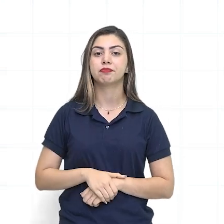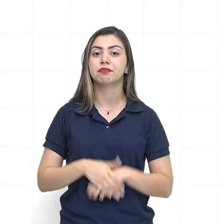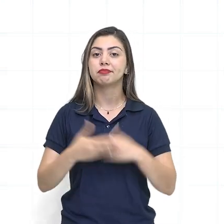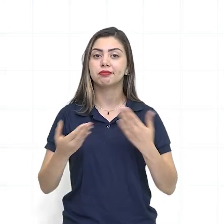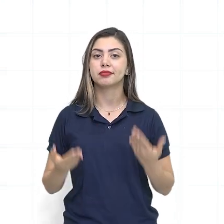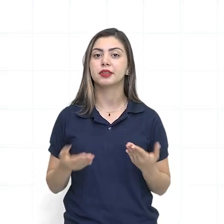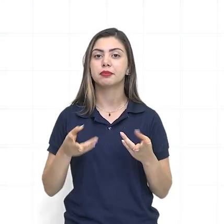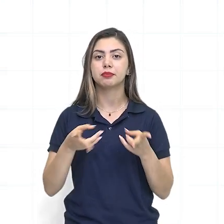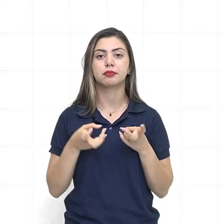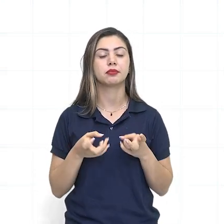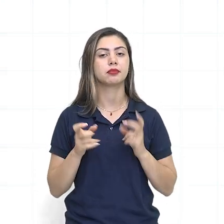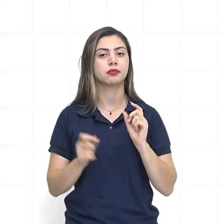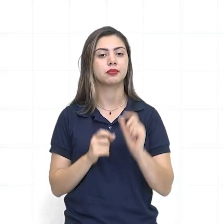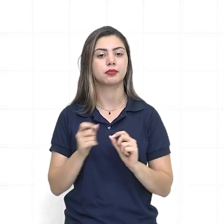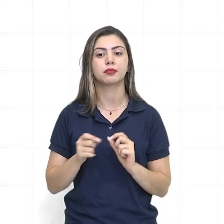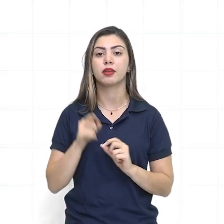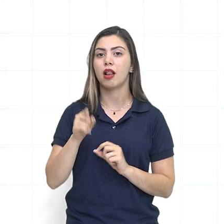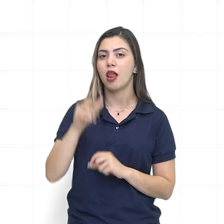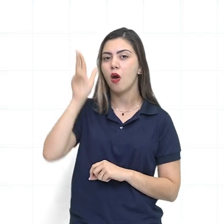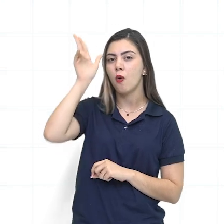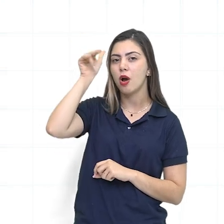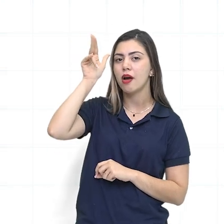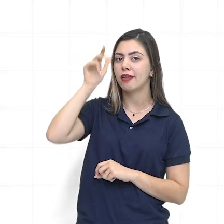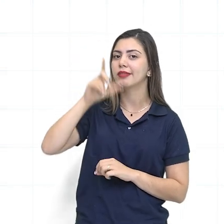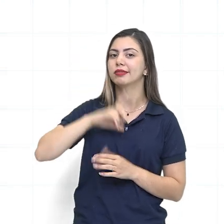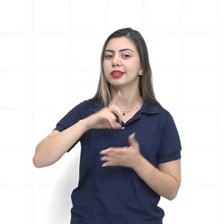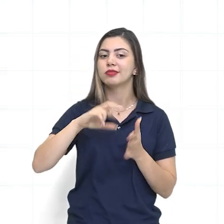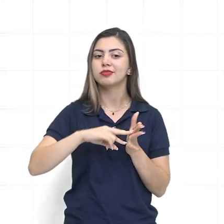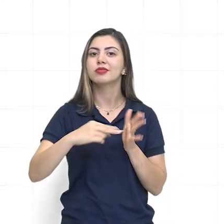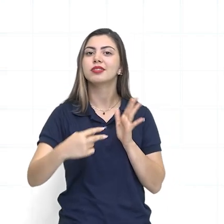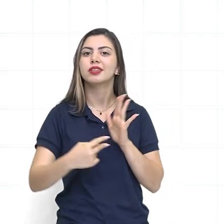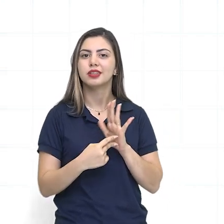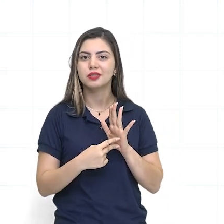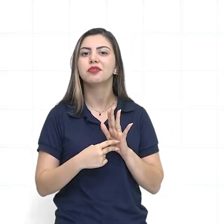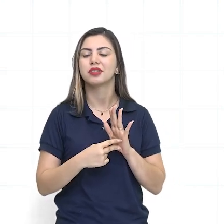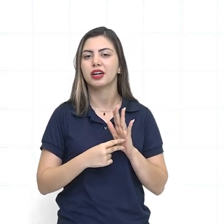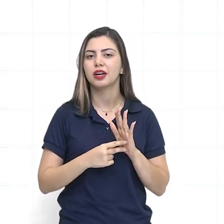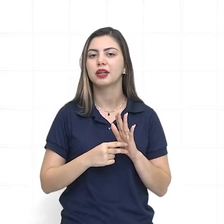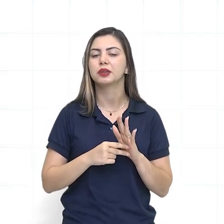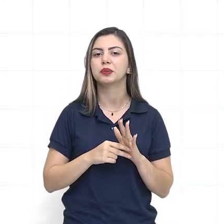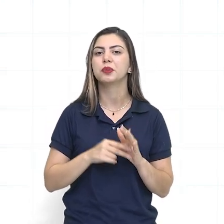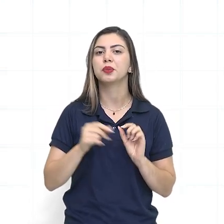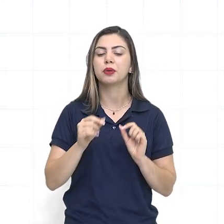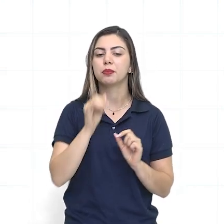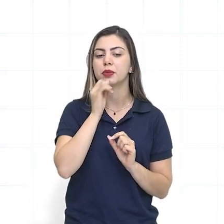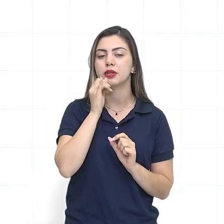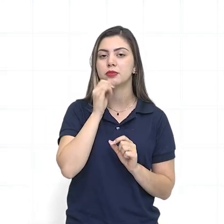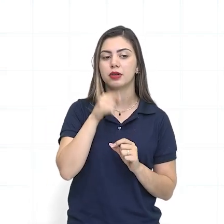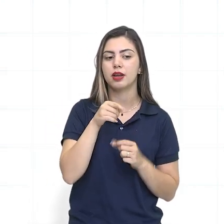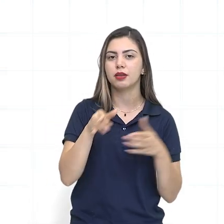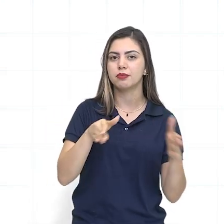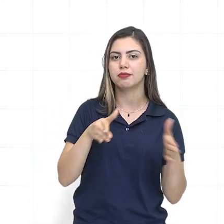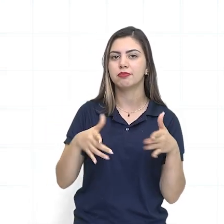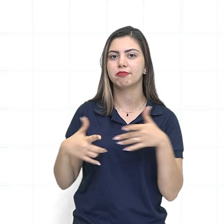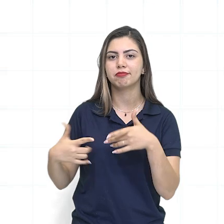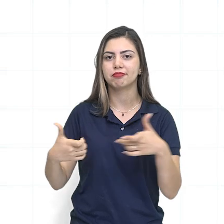esse elemento, esse cavalo, ele tem um significado, tem um sentido para aquele momento da guerra,